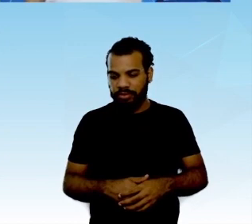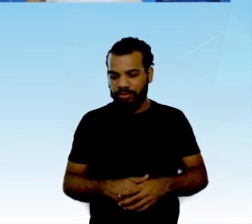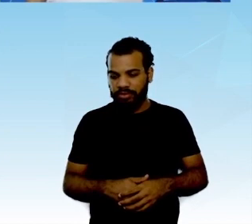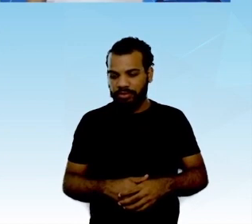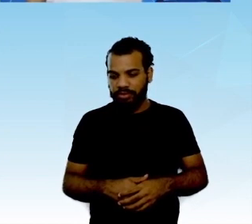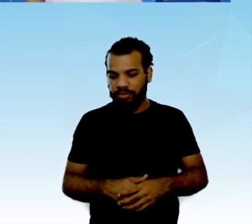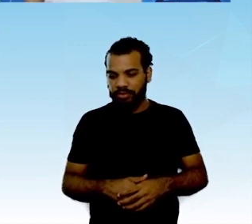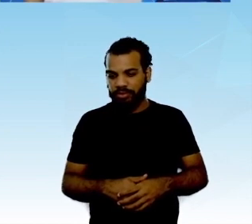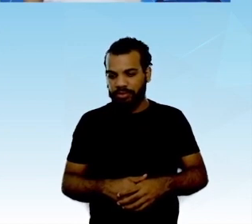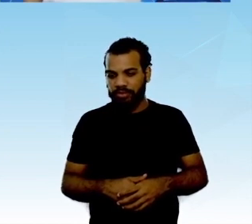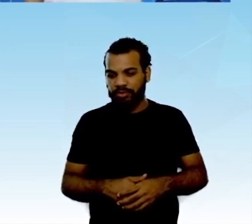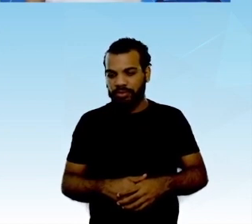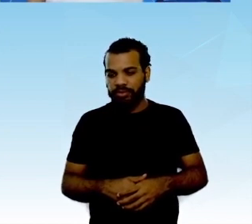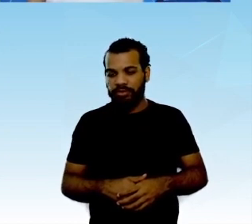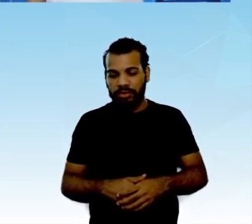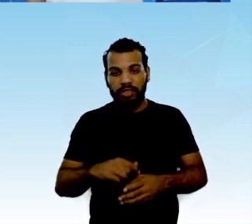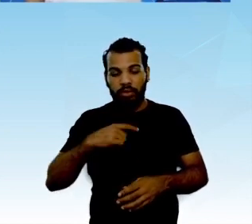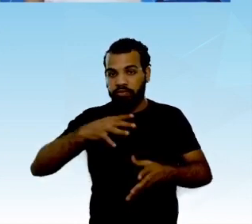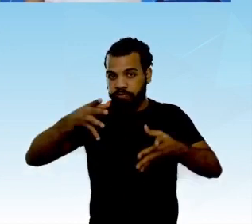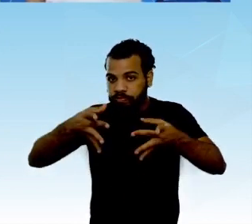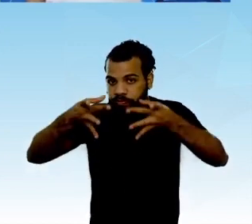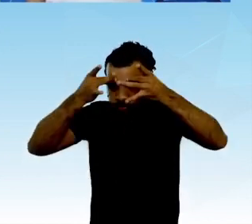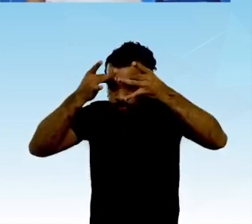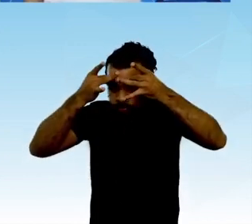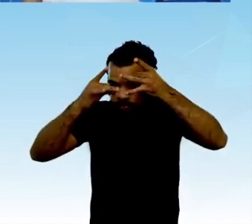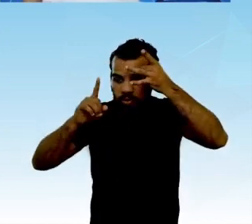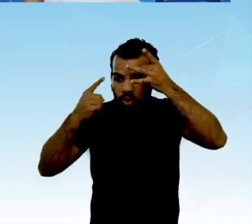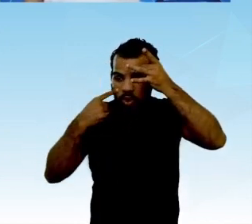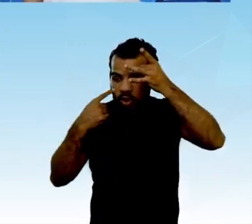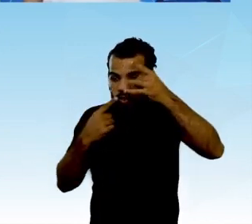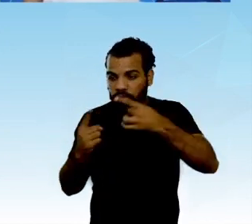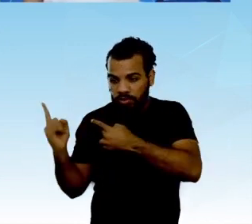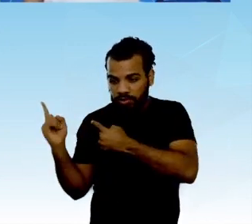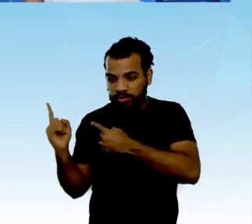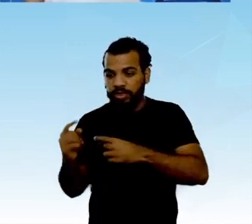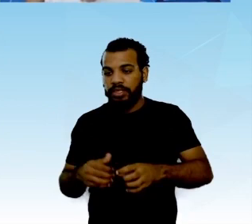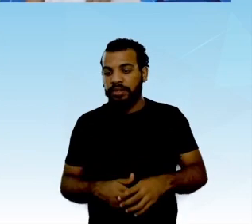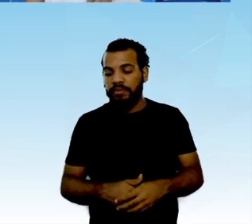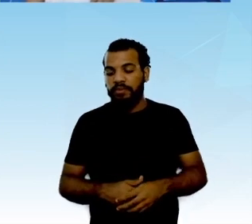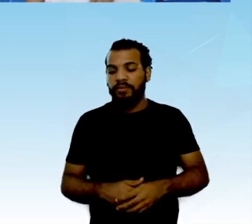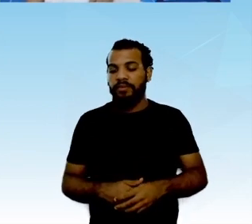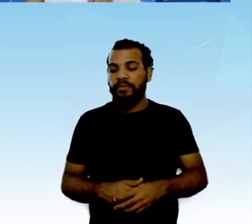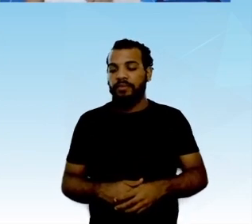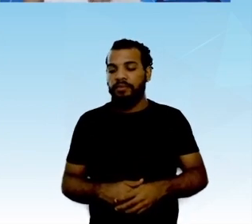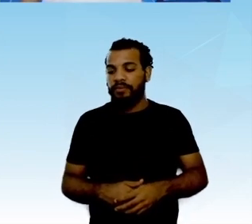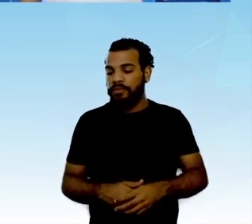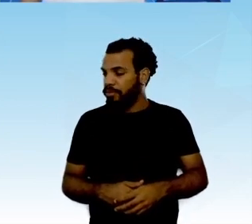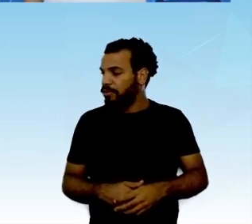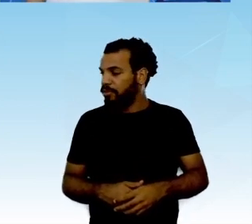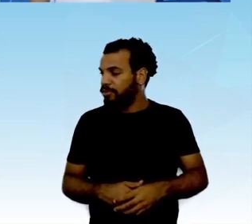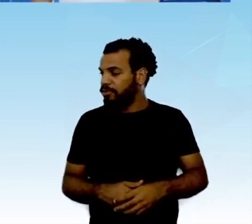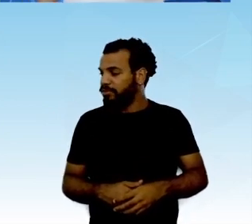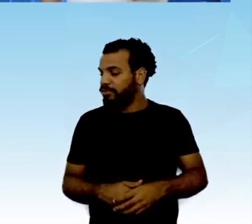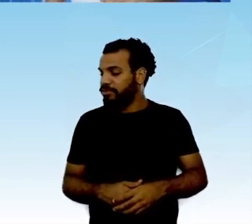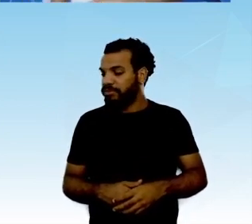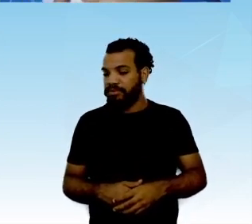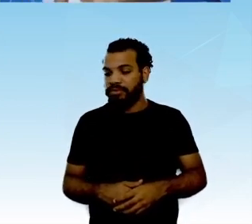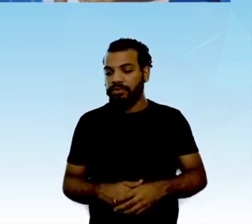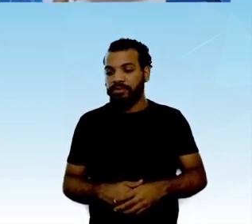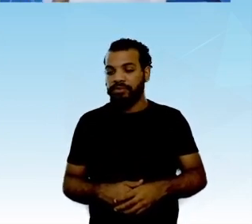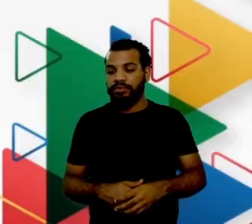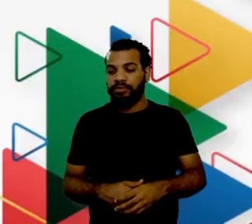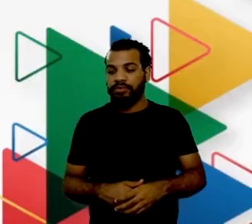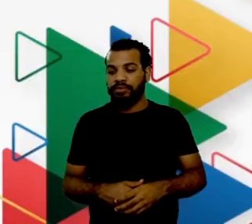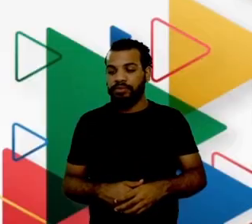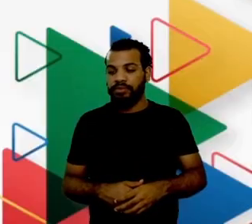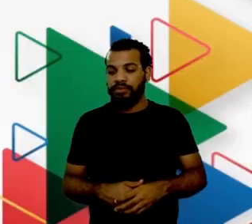a alfa multiplicado por LO multiplicado por Δθ. O alfa ele deu, que